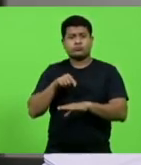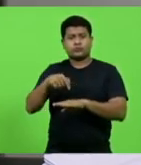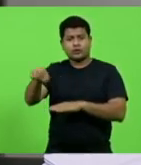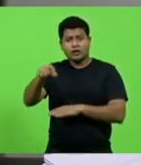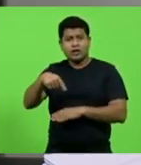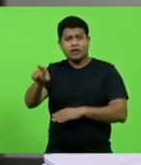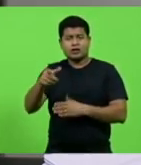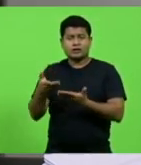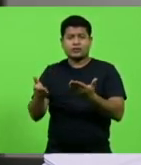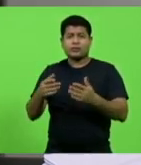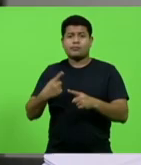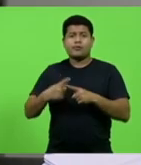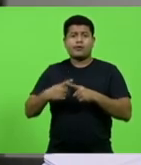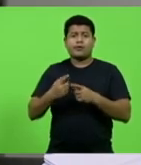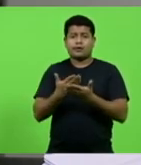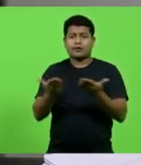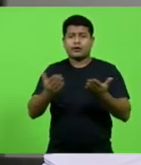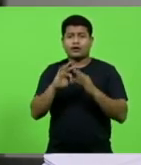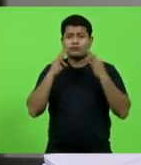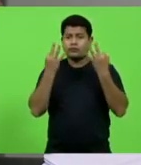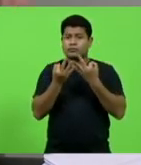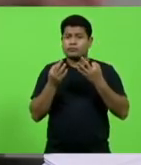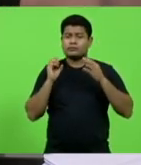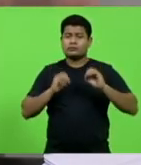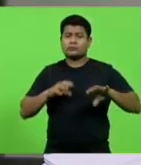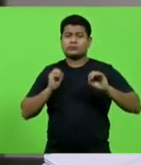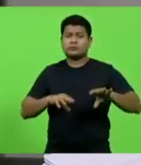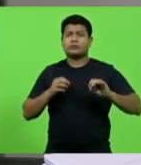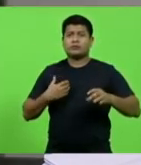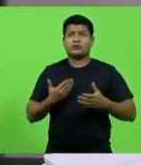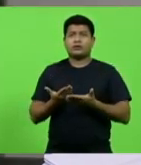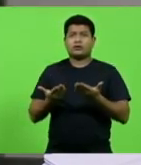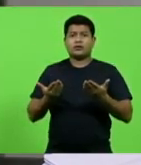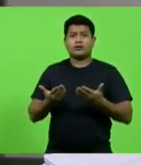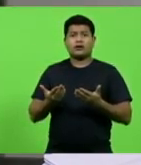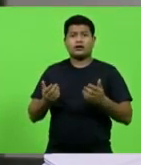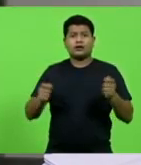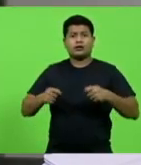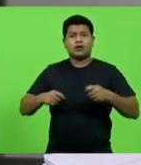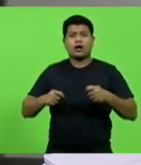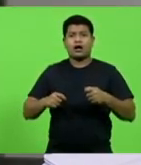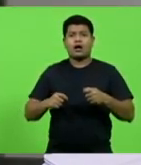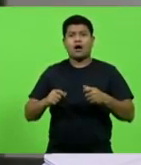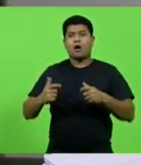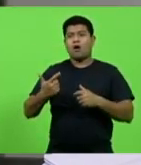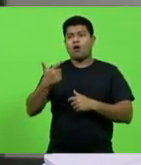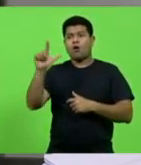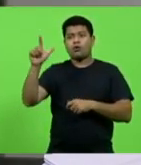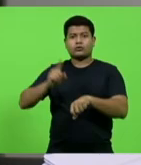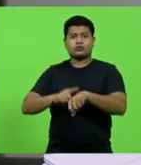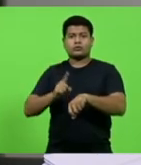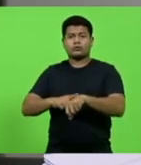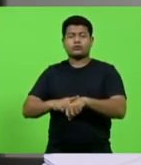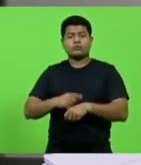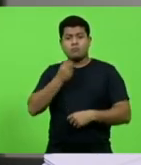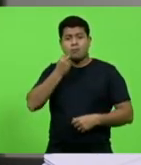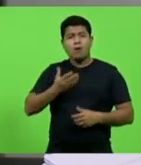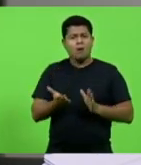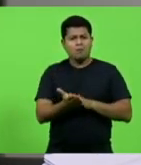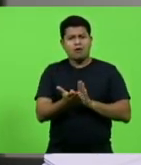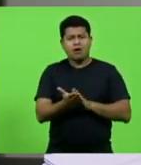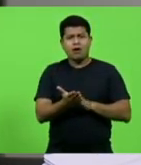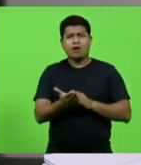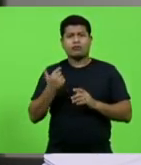essas famílias educadoras façam isso no outro horário. Que bom, parabéns! Eu quero